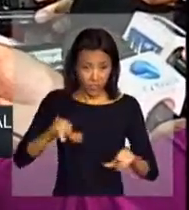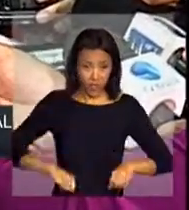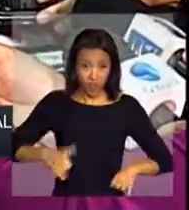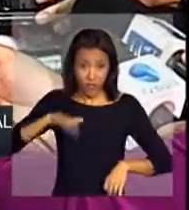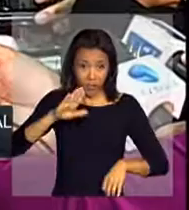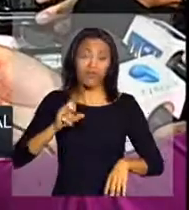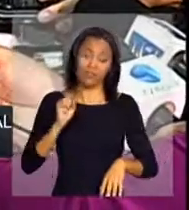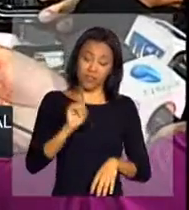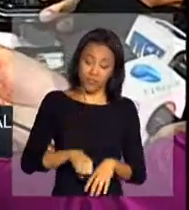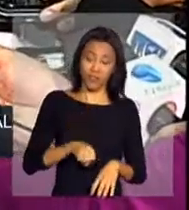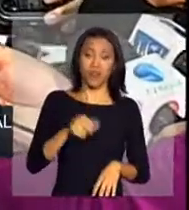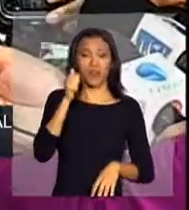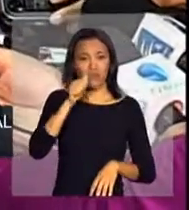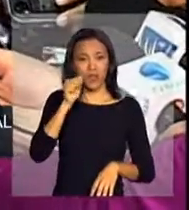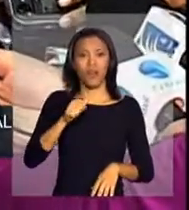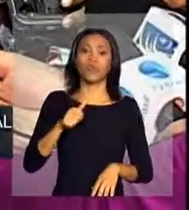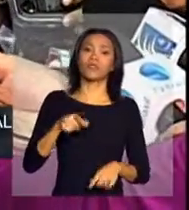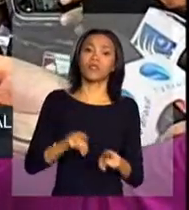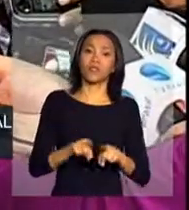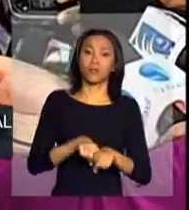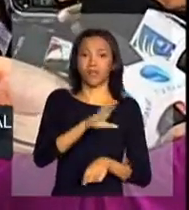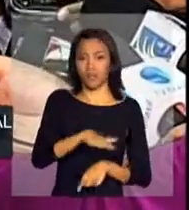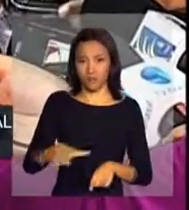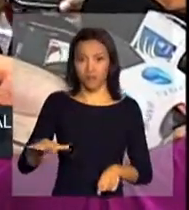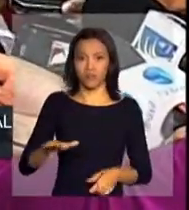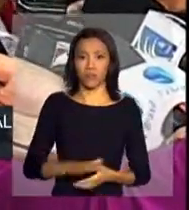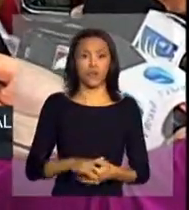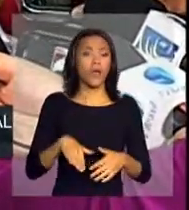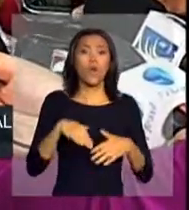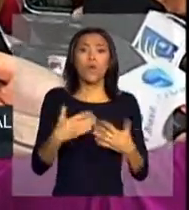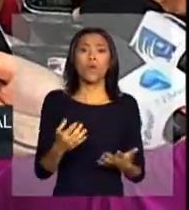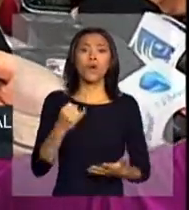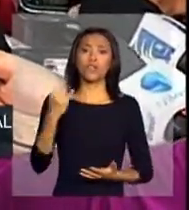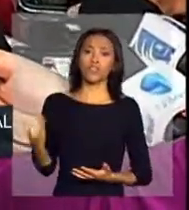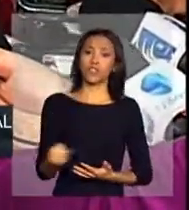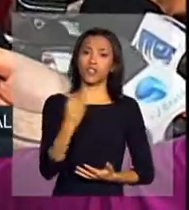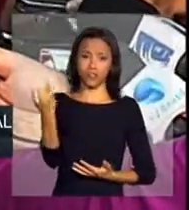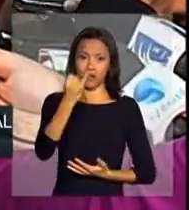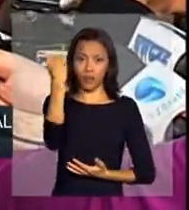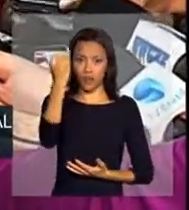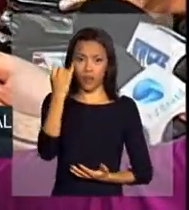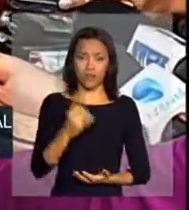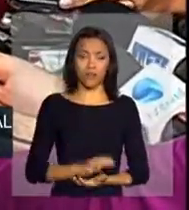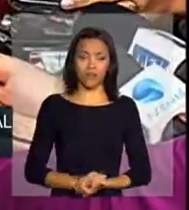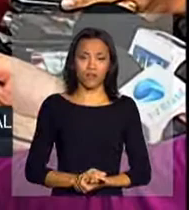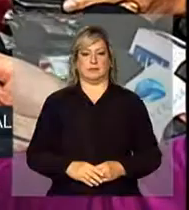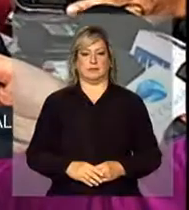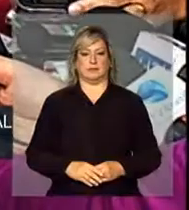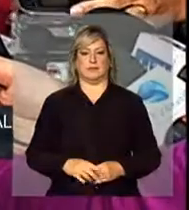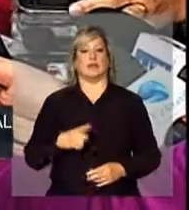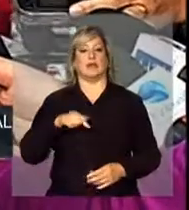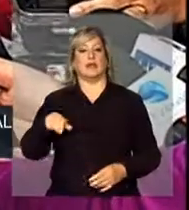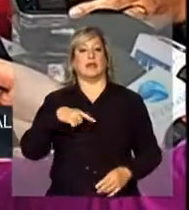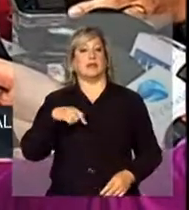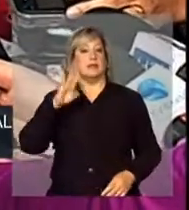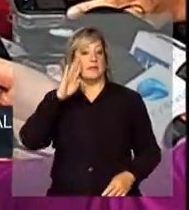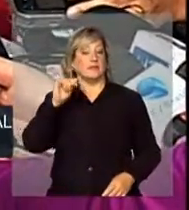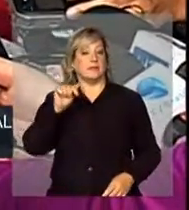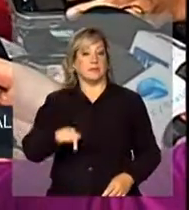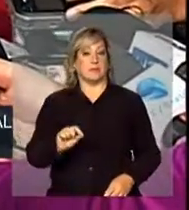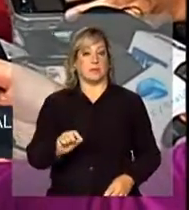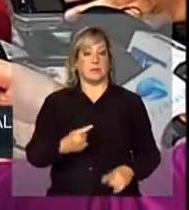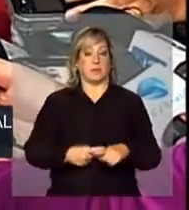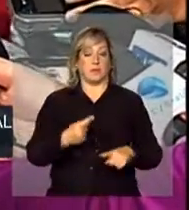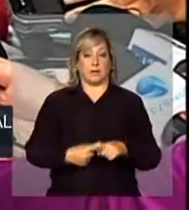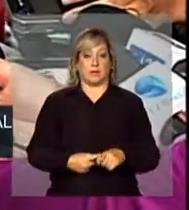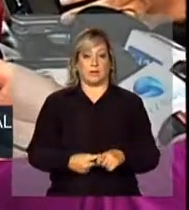Sim, sem dúvida, mulheres e crianças, as maiores vítimas. Qual a importância do 180, do Disque 100? O 180 e o Disque 100 são fundamentais,